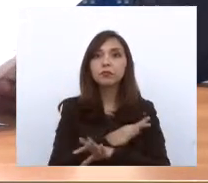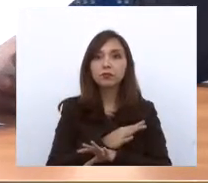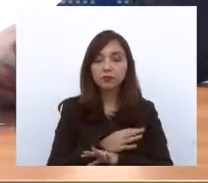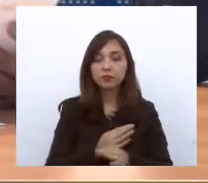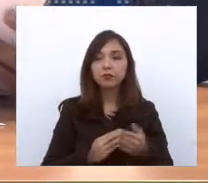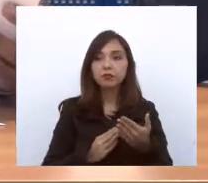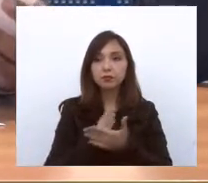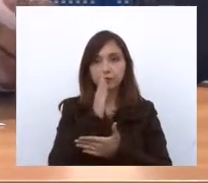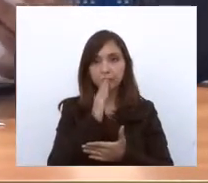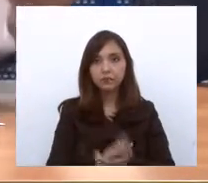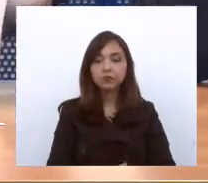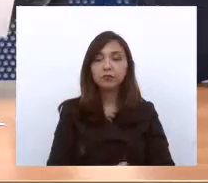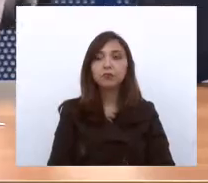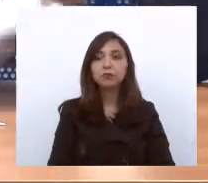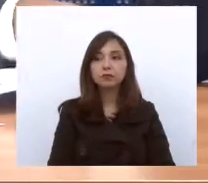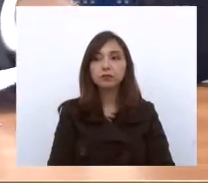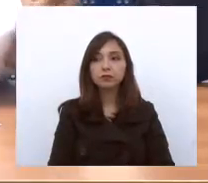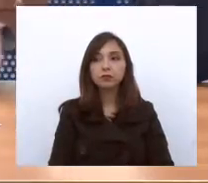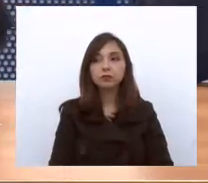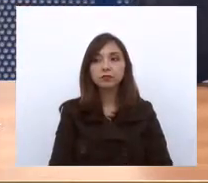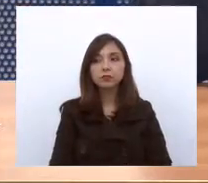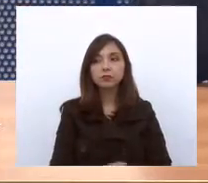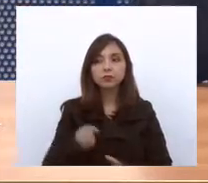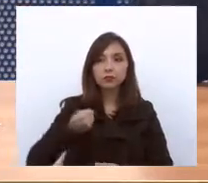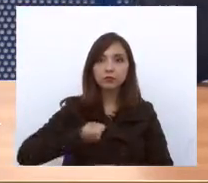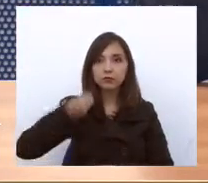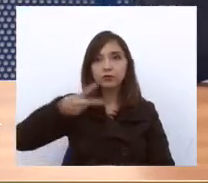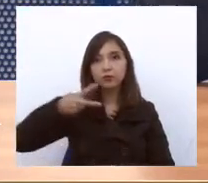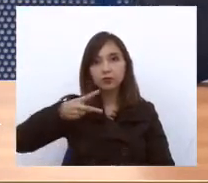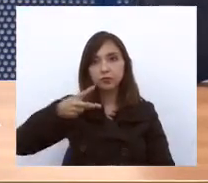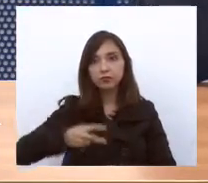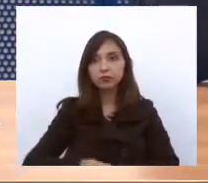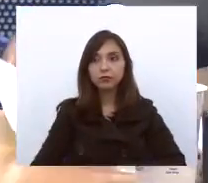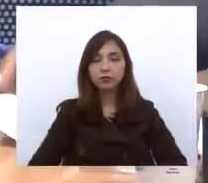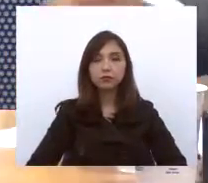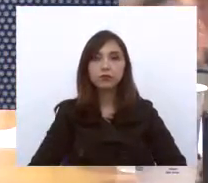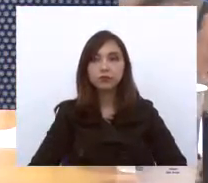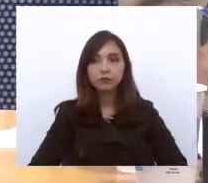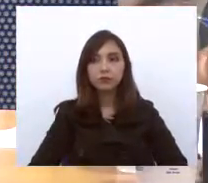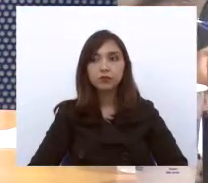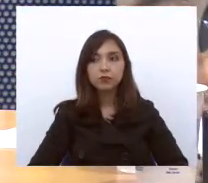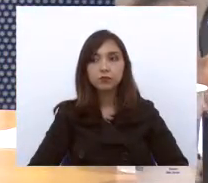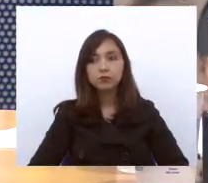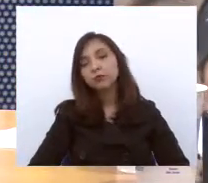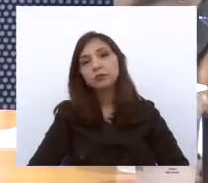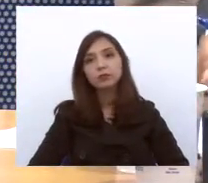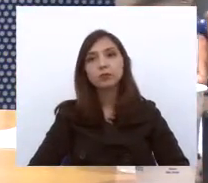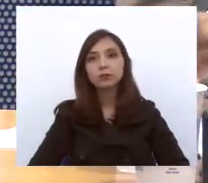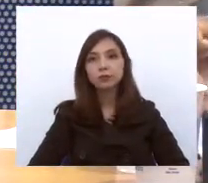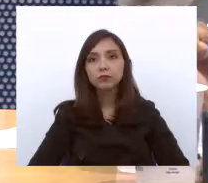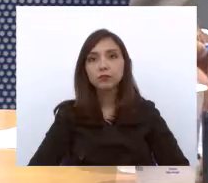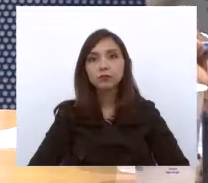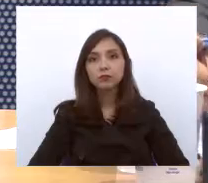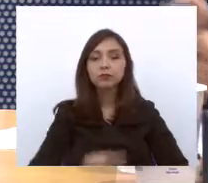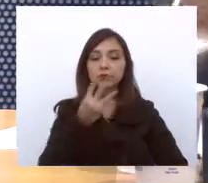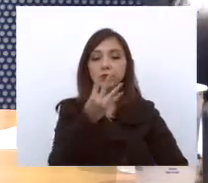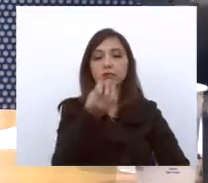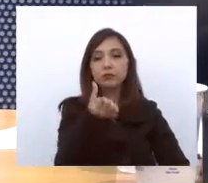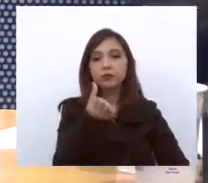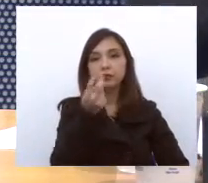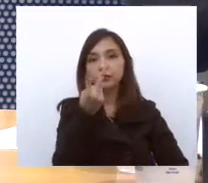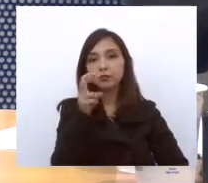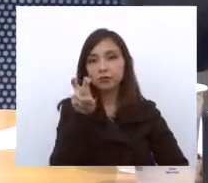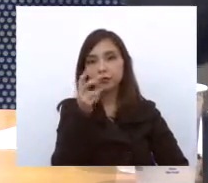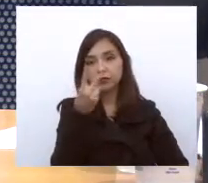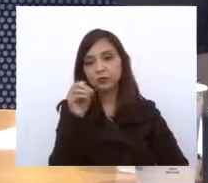manifestem. Aprovada. Item segundo, senhor secretário, para leitura. Leitura, discussão e votação do requerimento